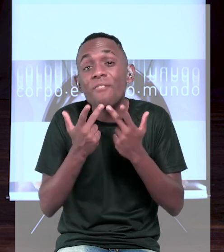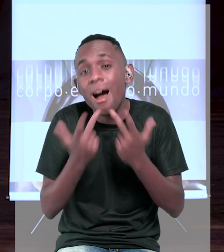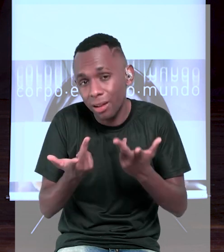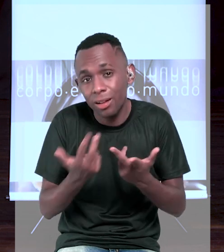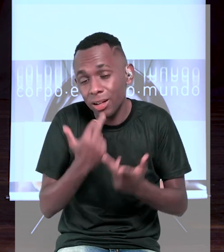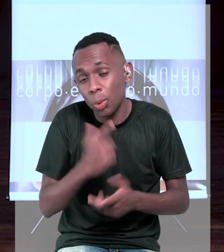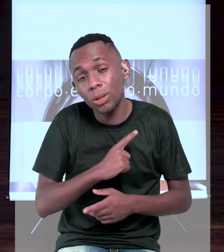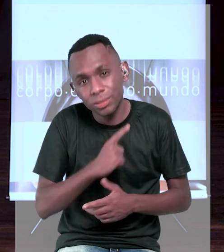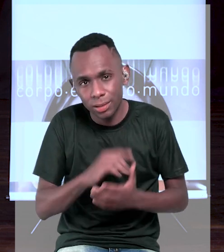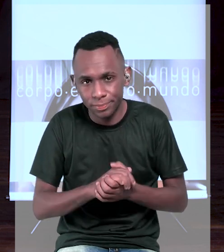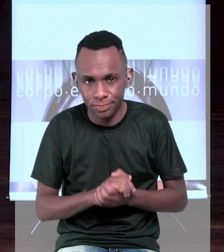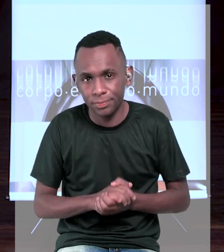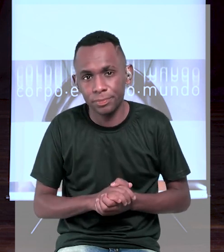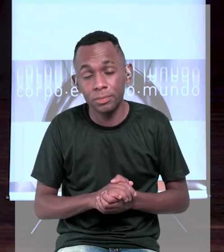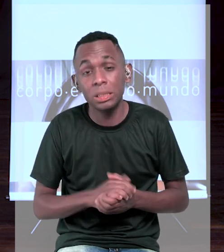Até mais.